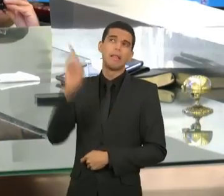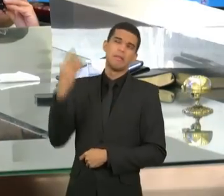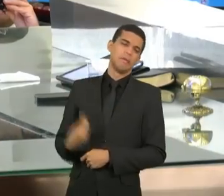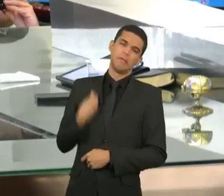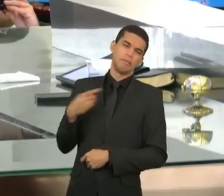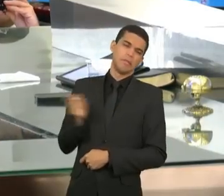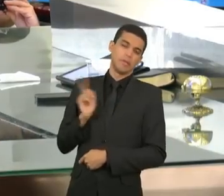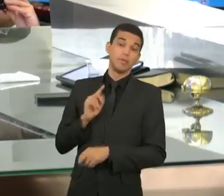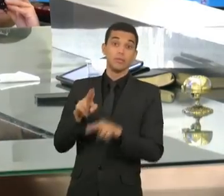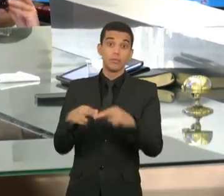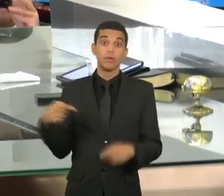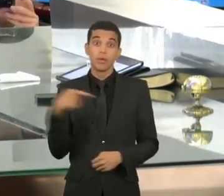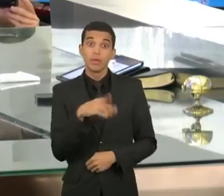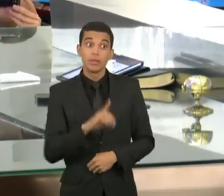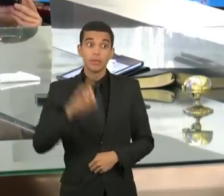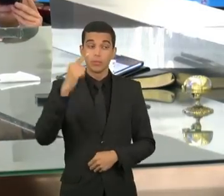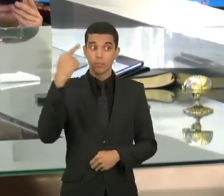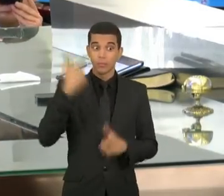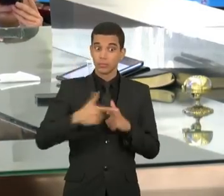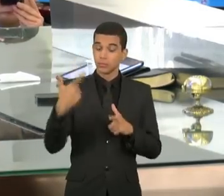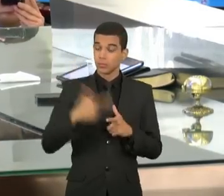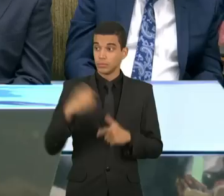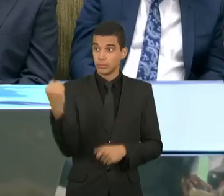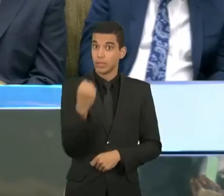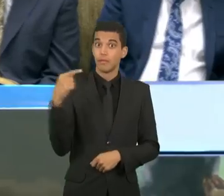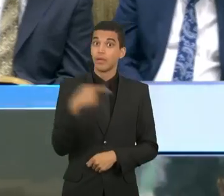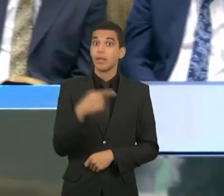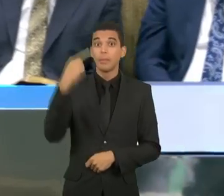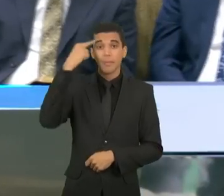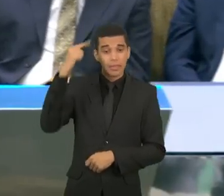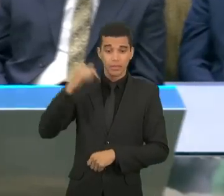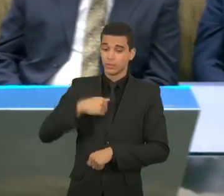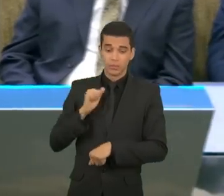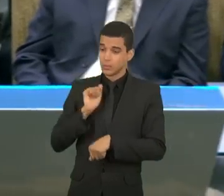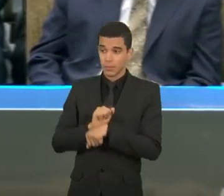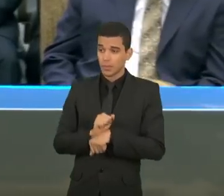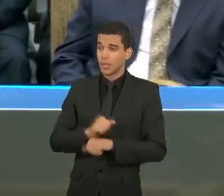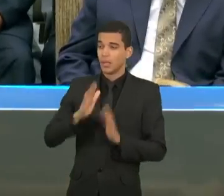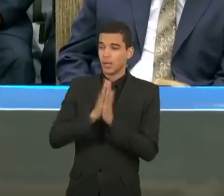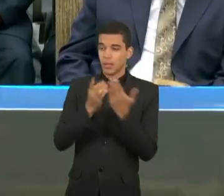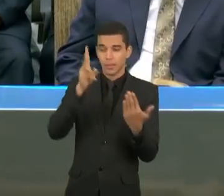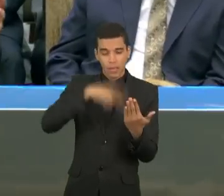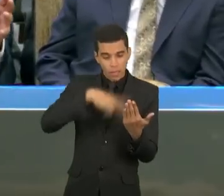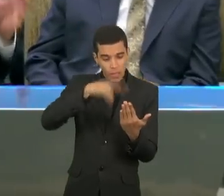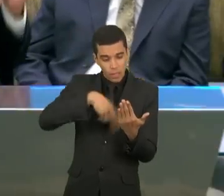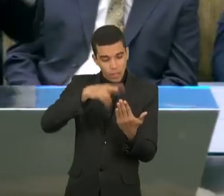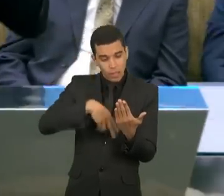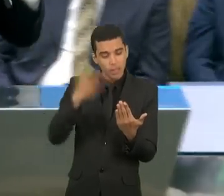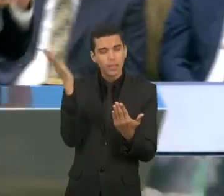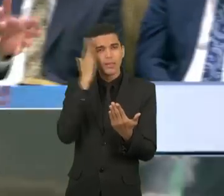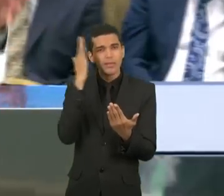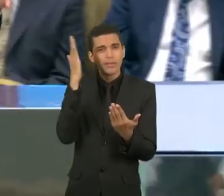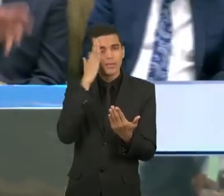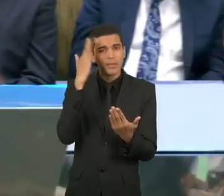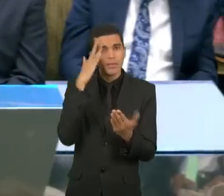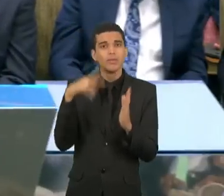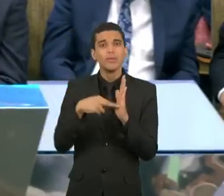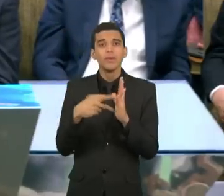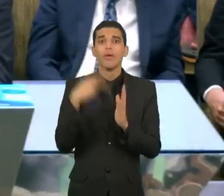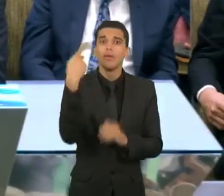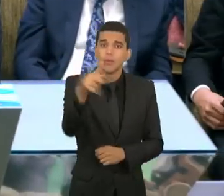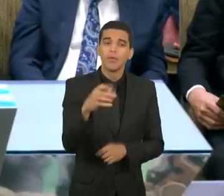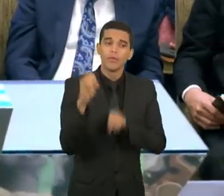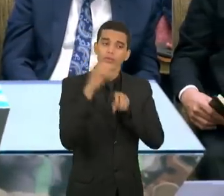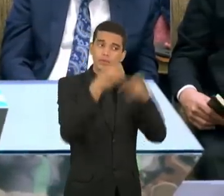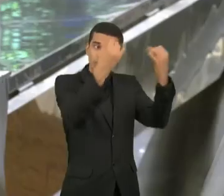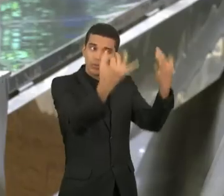problema tão sério para ele que ele não tem condições de parar um minuto para ler a Bíblia com você e entender o que você está